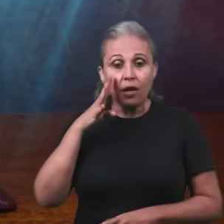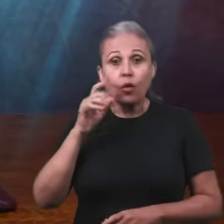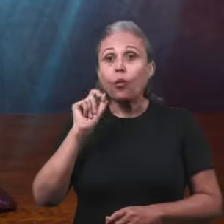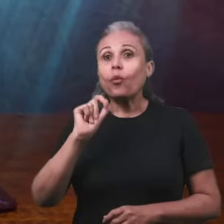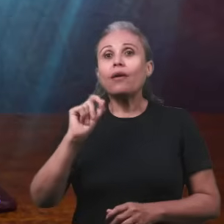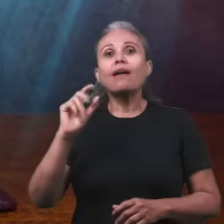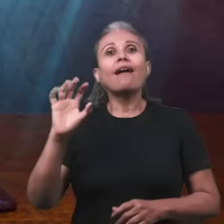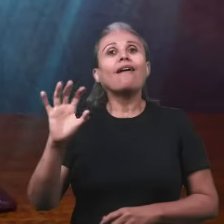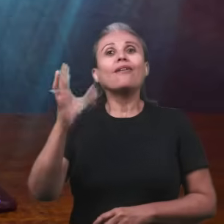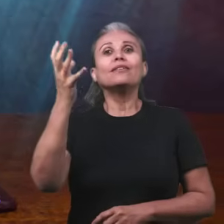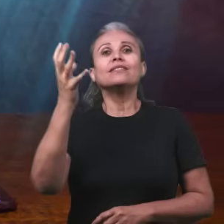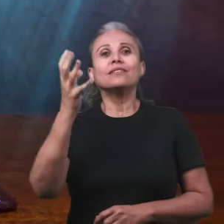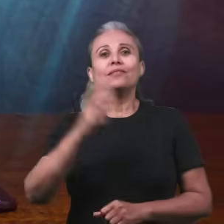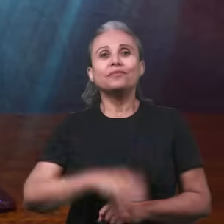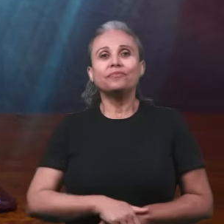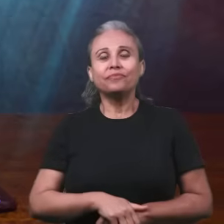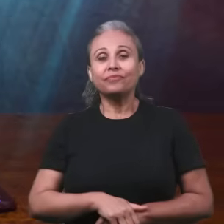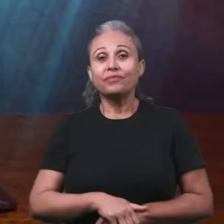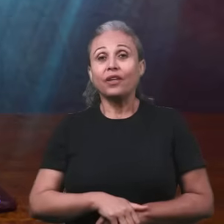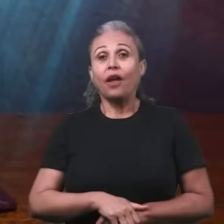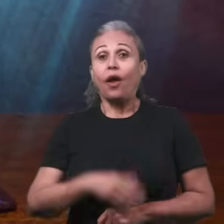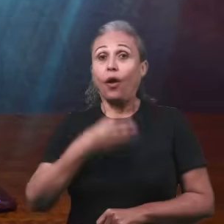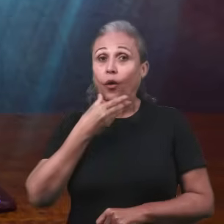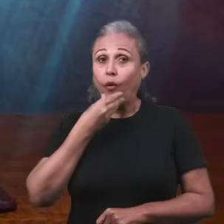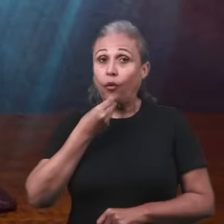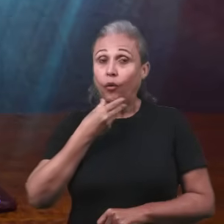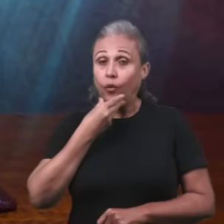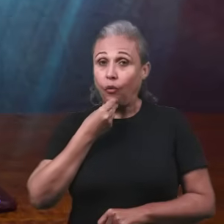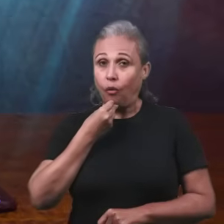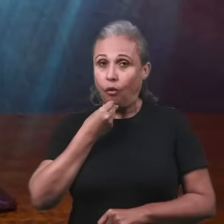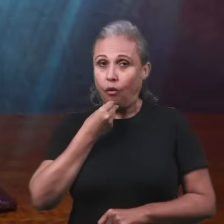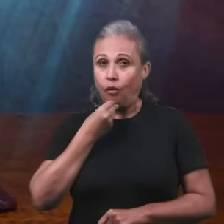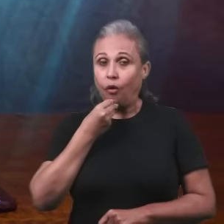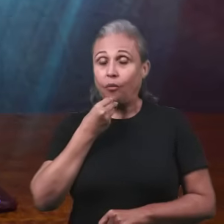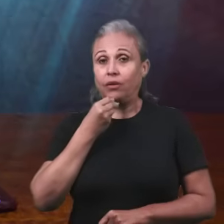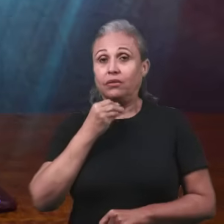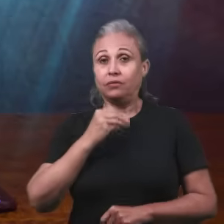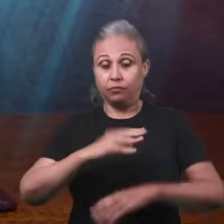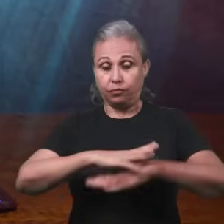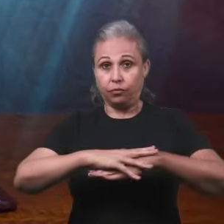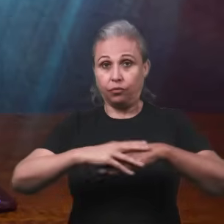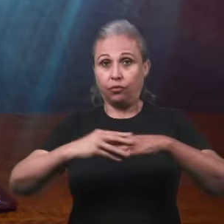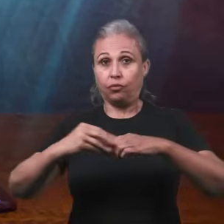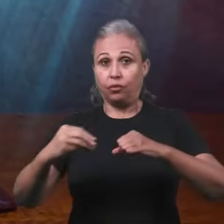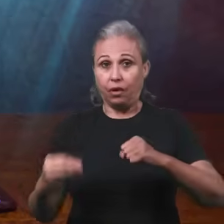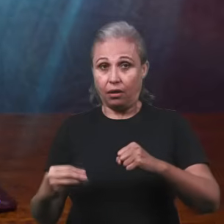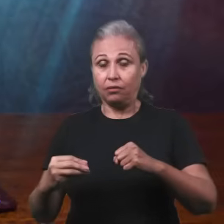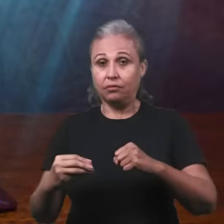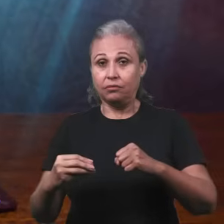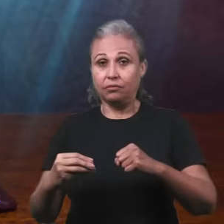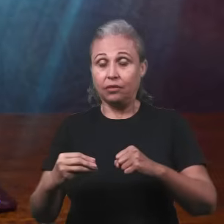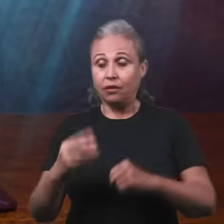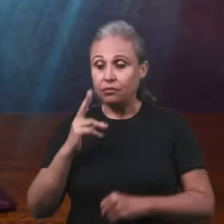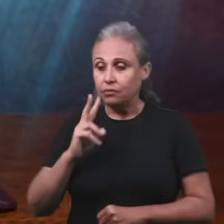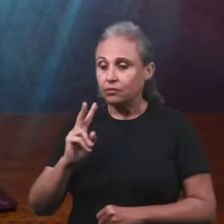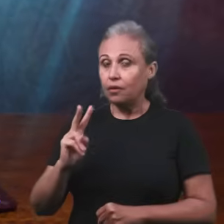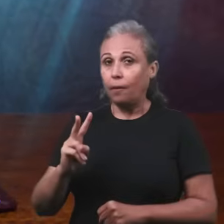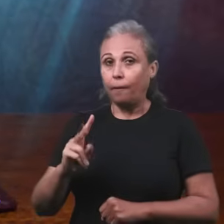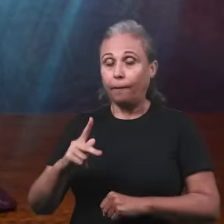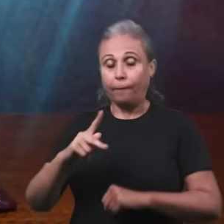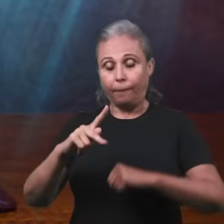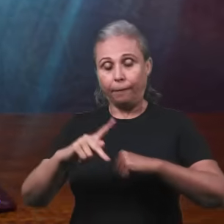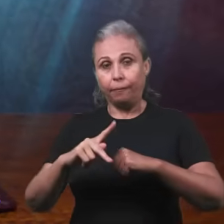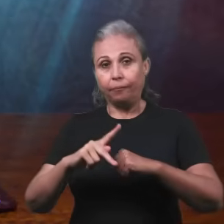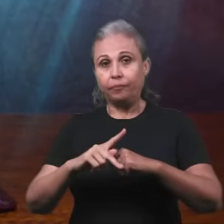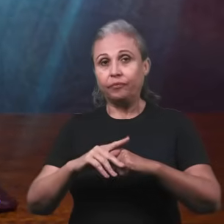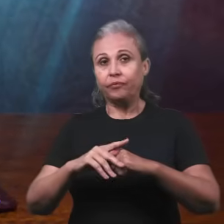aconteceu. E apegando-se o coxo, olha os detalhes, que fora curado, a Pedro e João, todo o povo correu